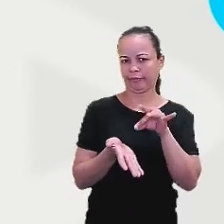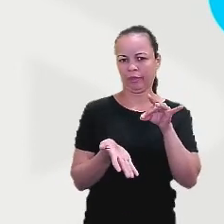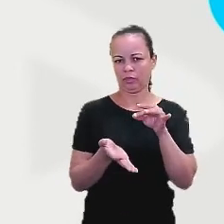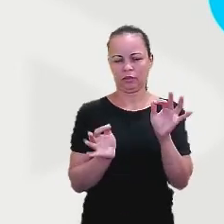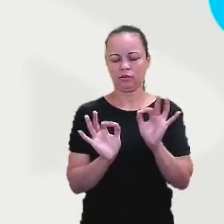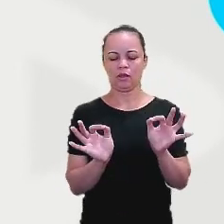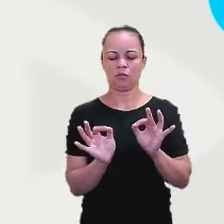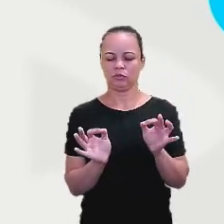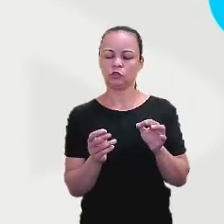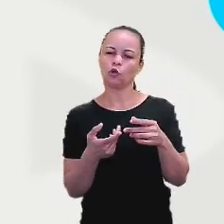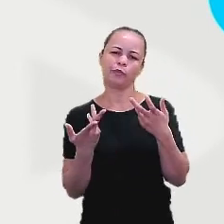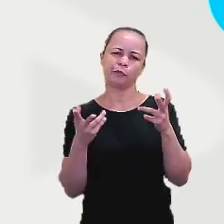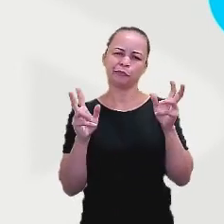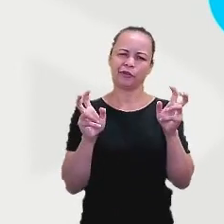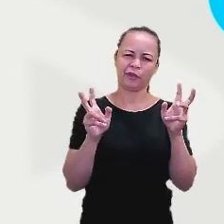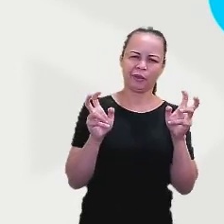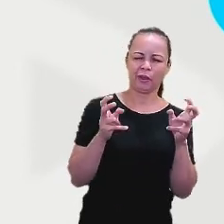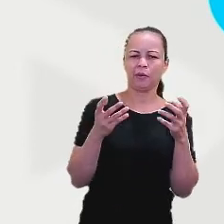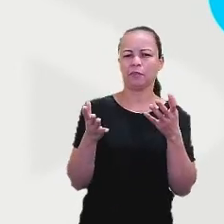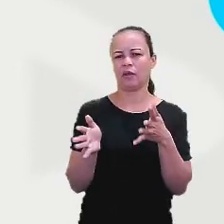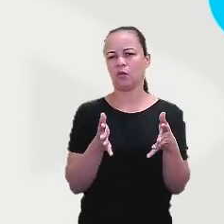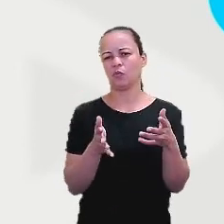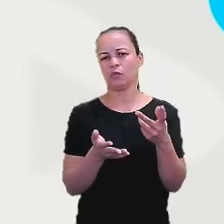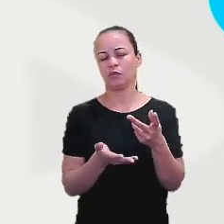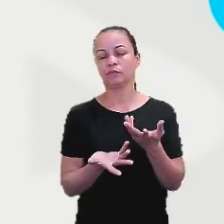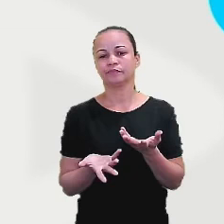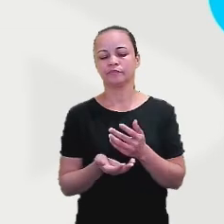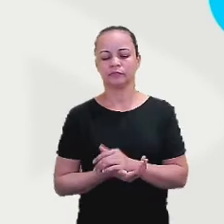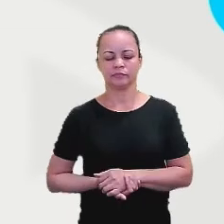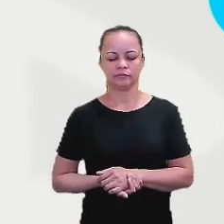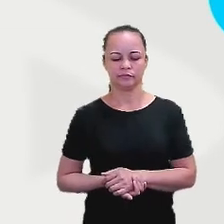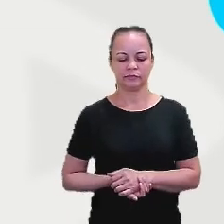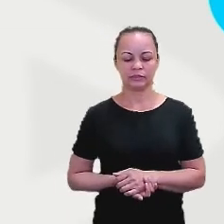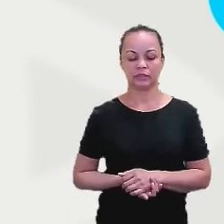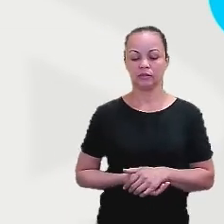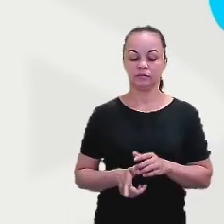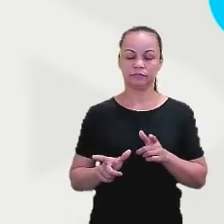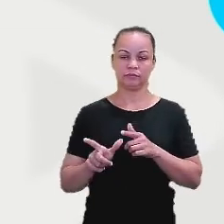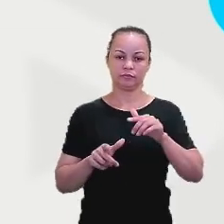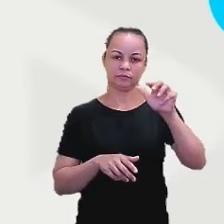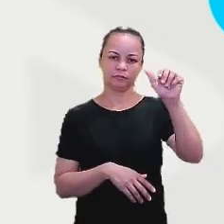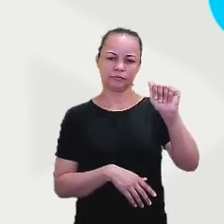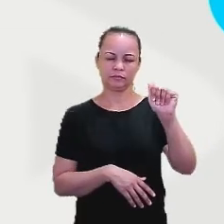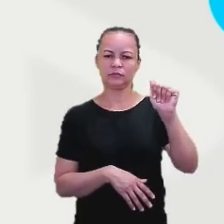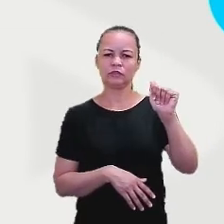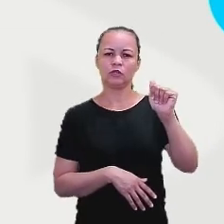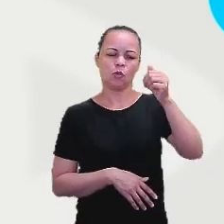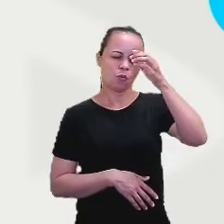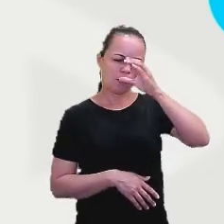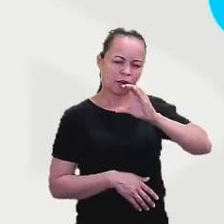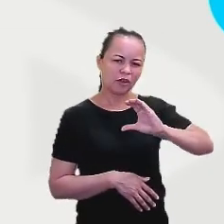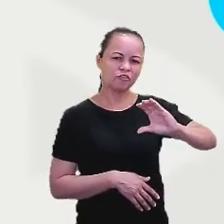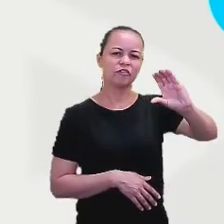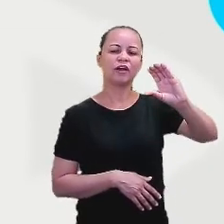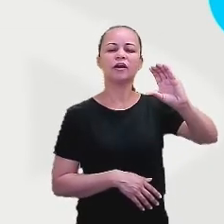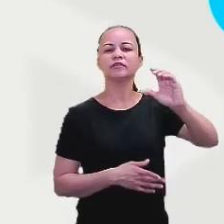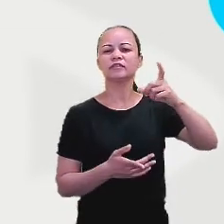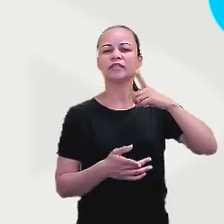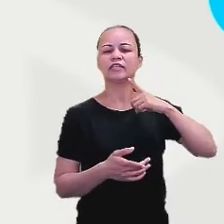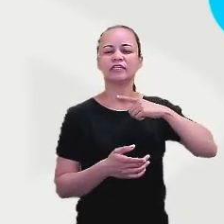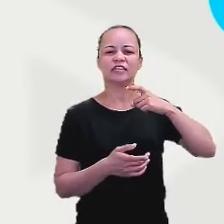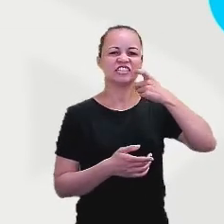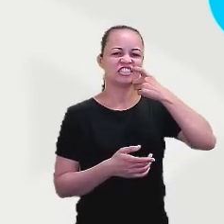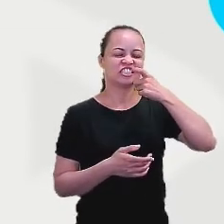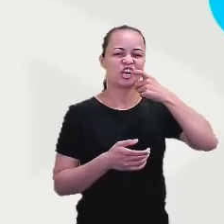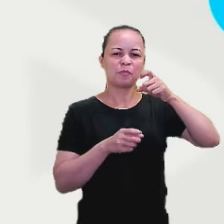Sobre determinado assunto, sobre uma situação. Então, na letra A, o elefante que tinha quebrado uma presa.